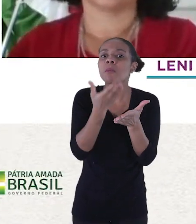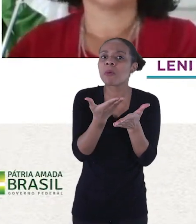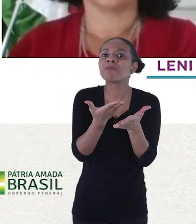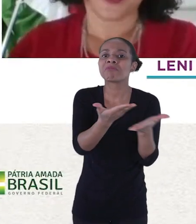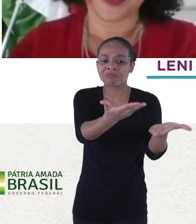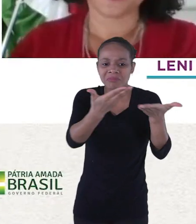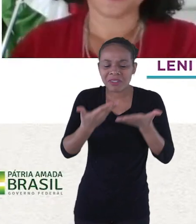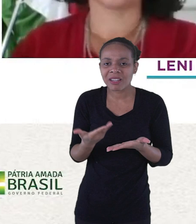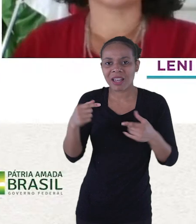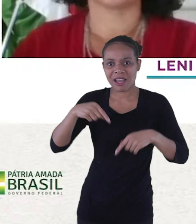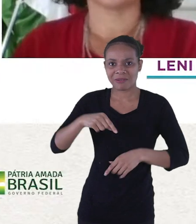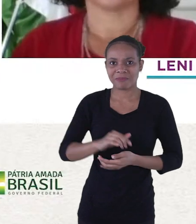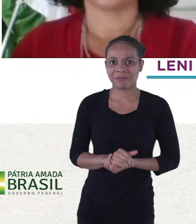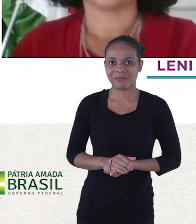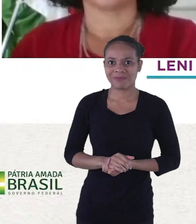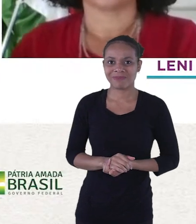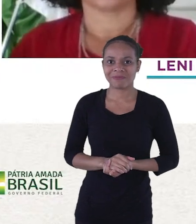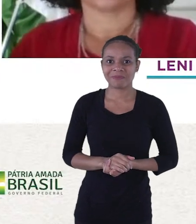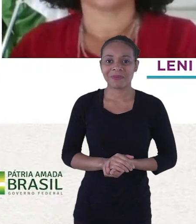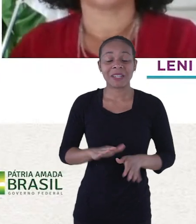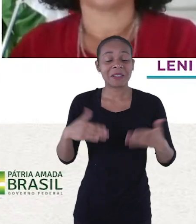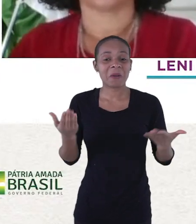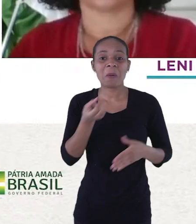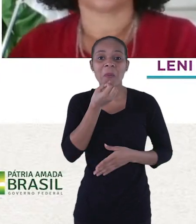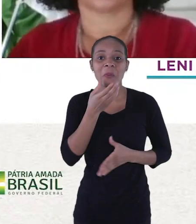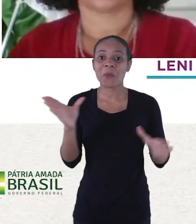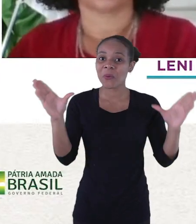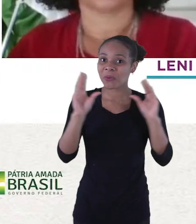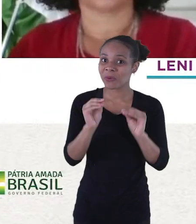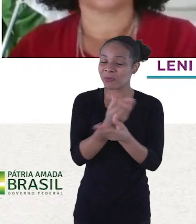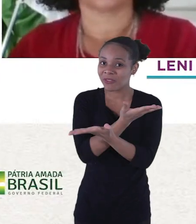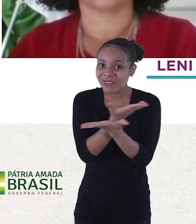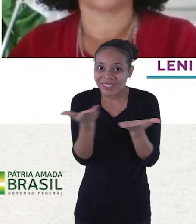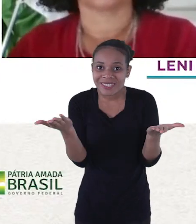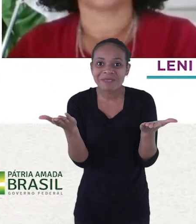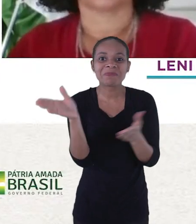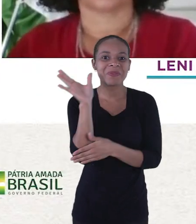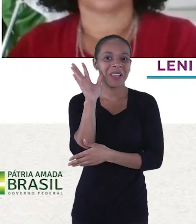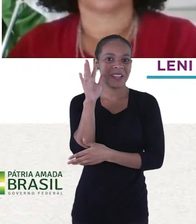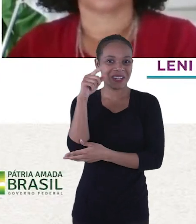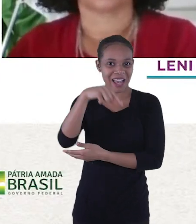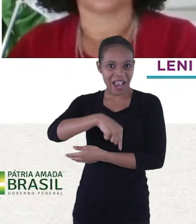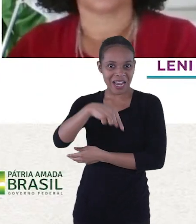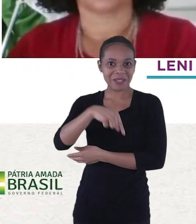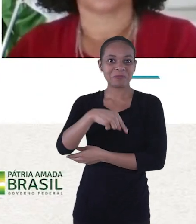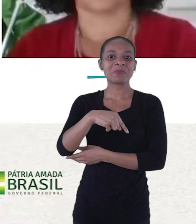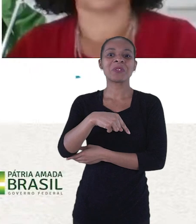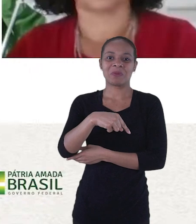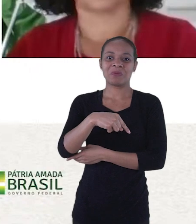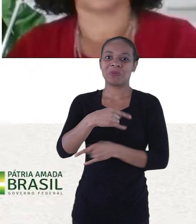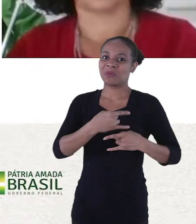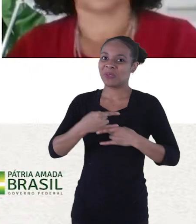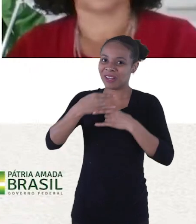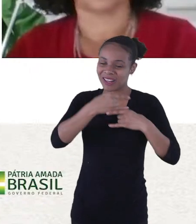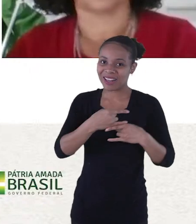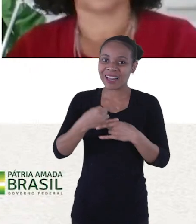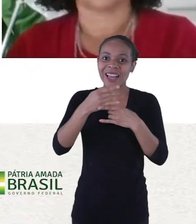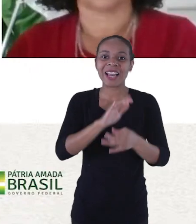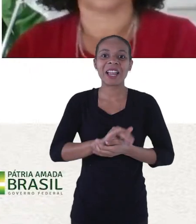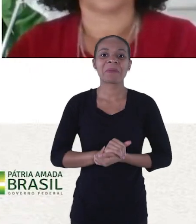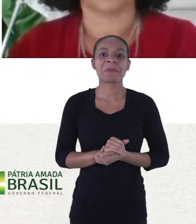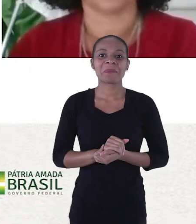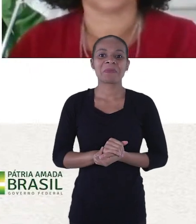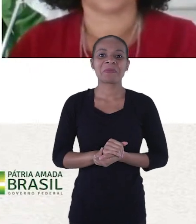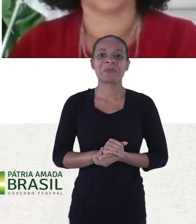Leni, boa noite. O escritor Tom Farias está sentado em frente a estantes contendo livros e fotos como decoração. Só para